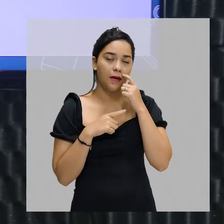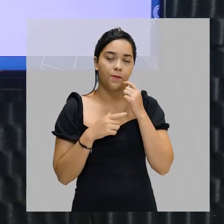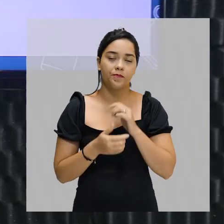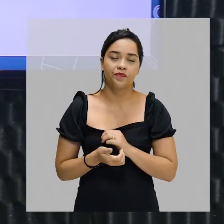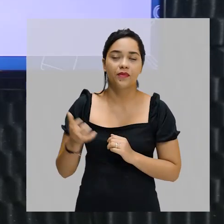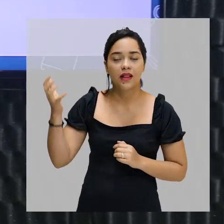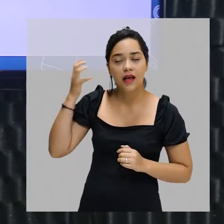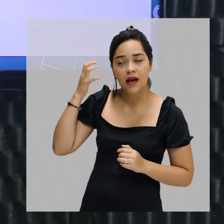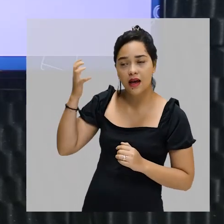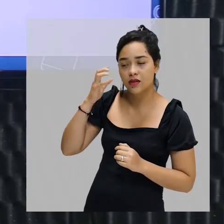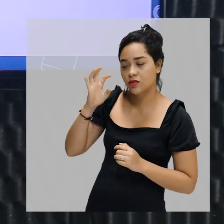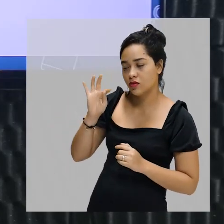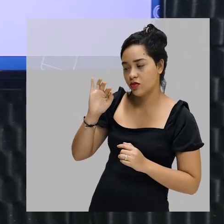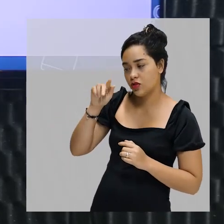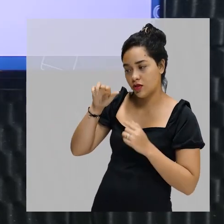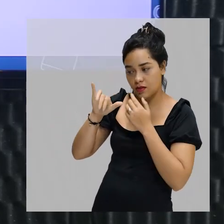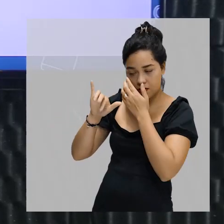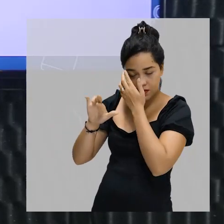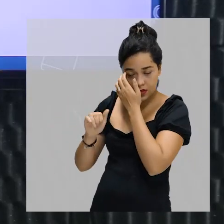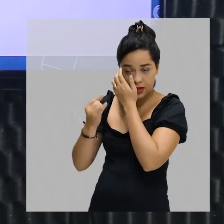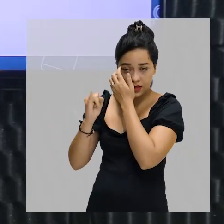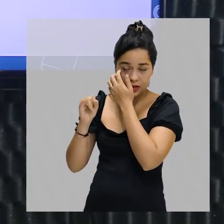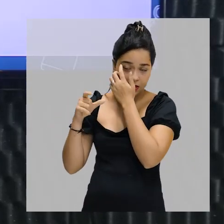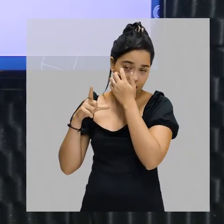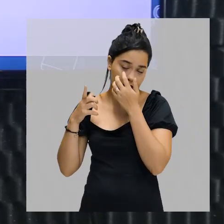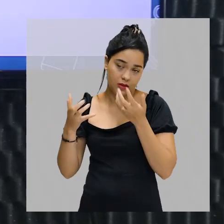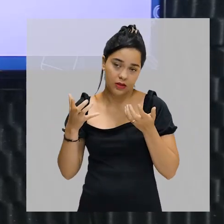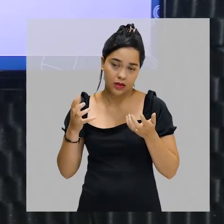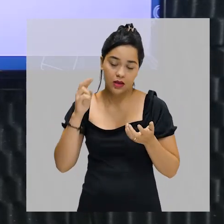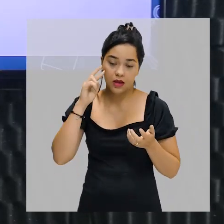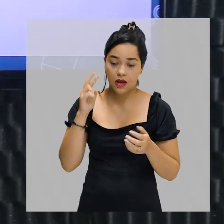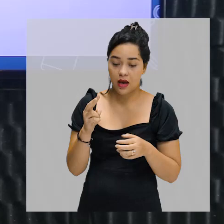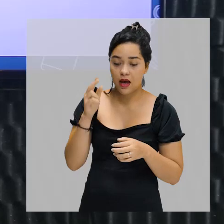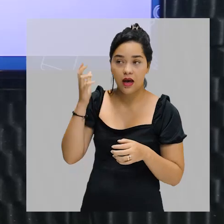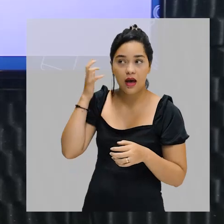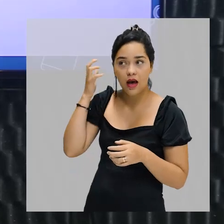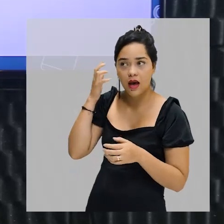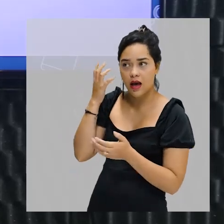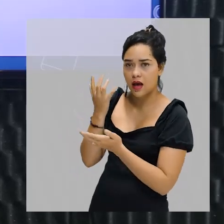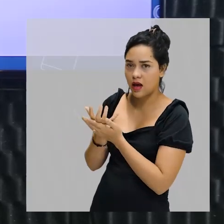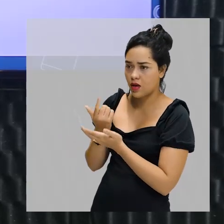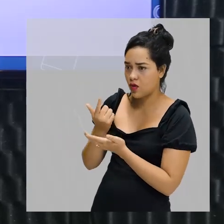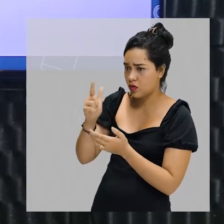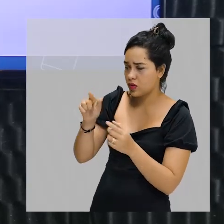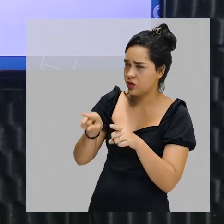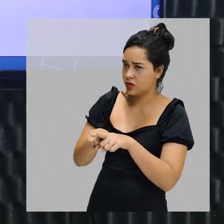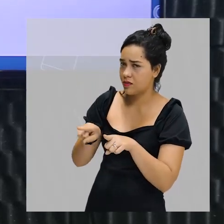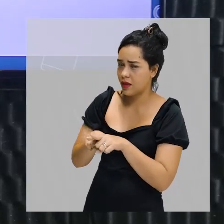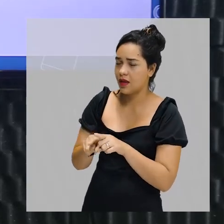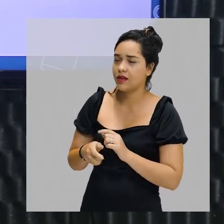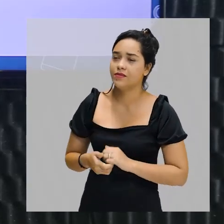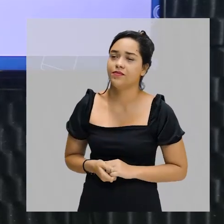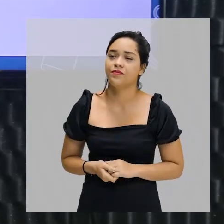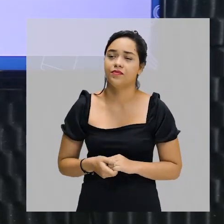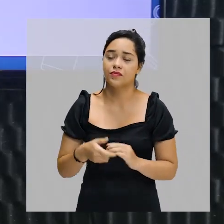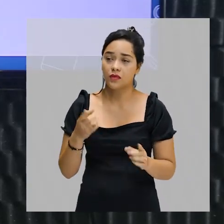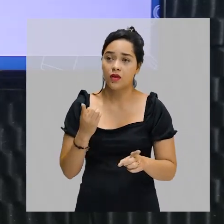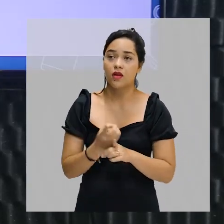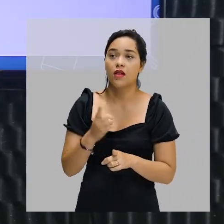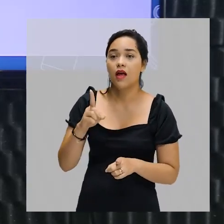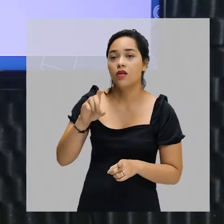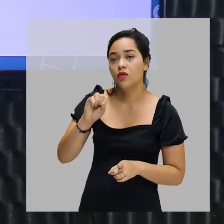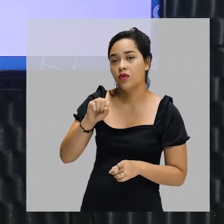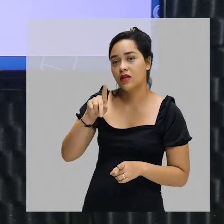Timbira. E se você quiser acompanhar, né, as audioaulas, as outras audioaulas, as anteriores, você vai encontrar lá